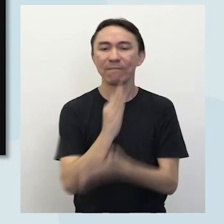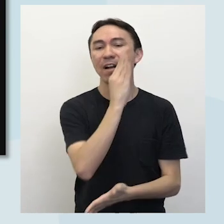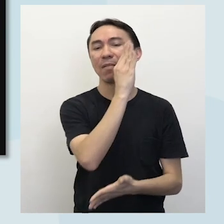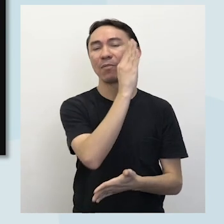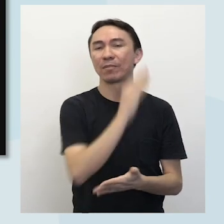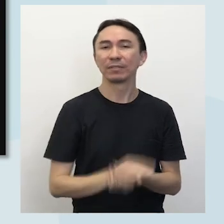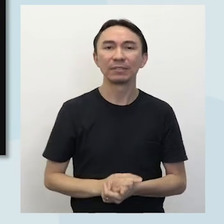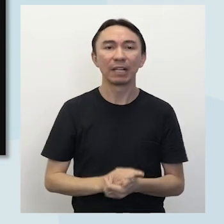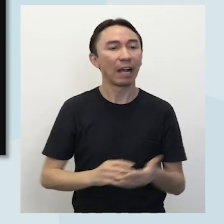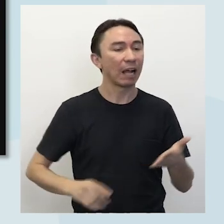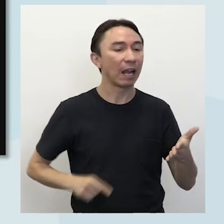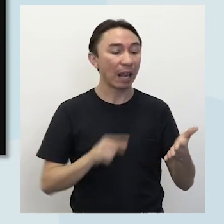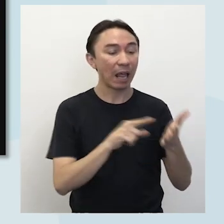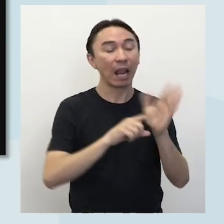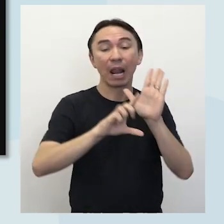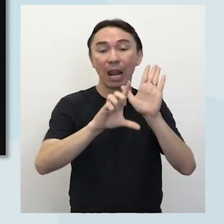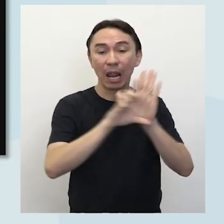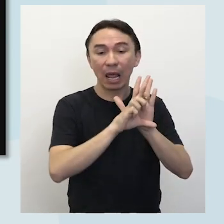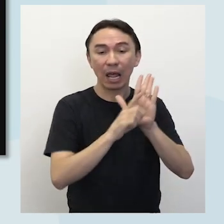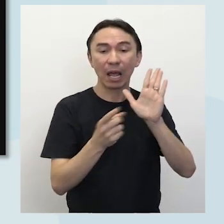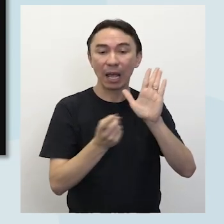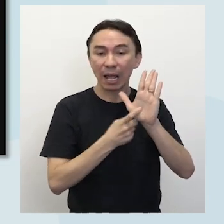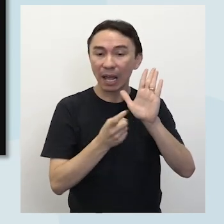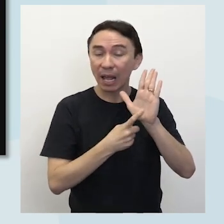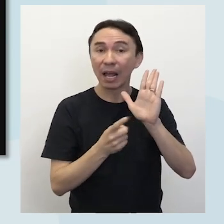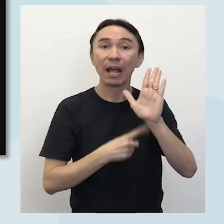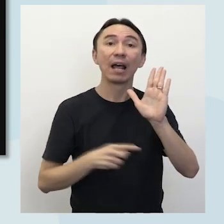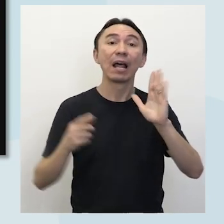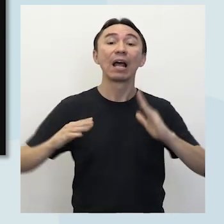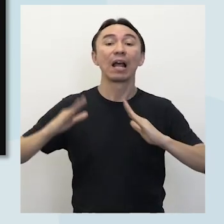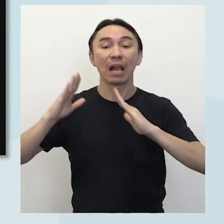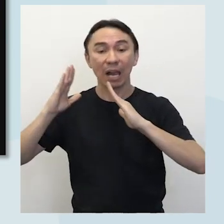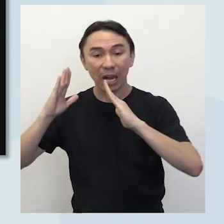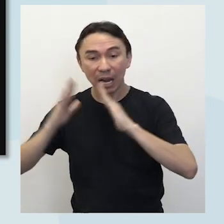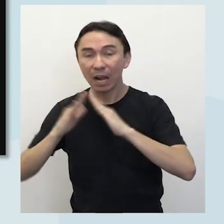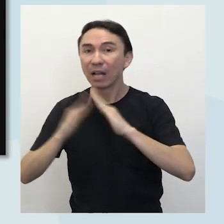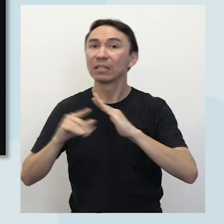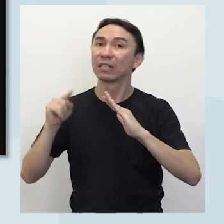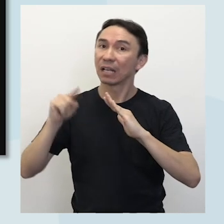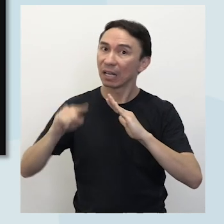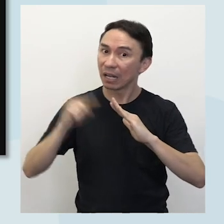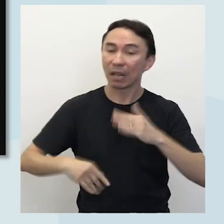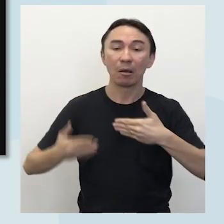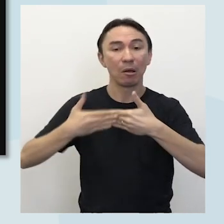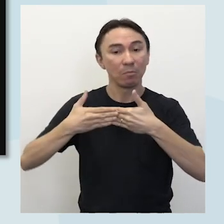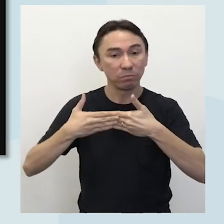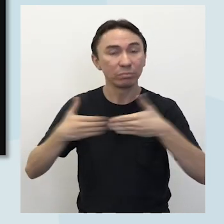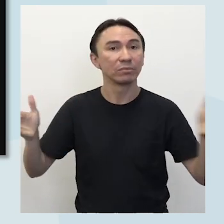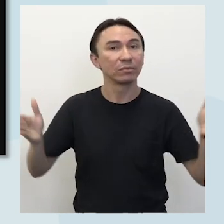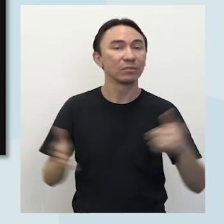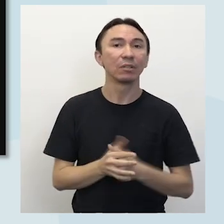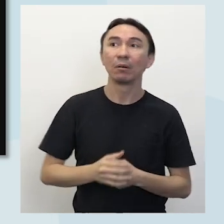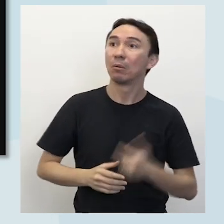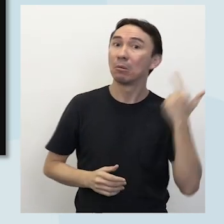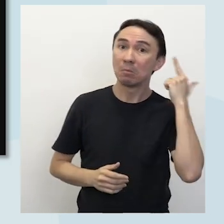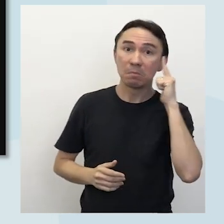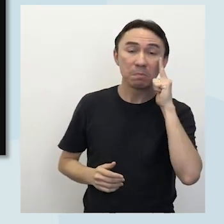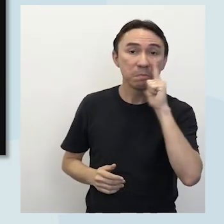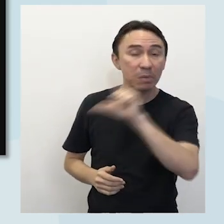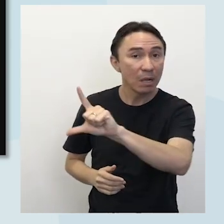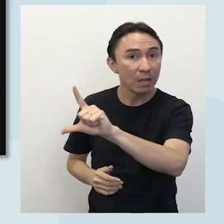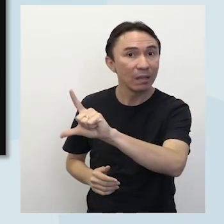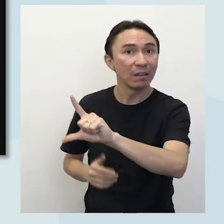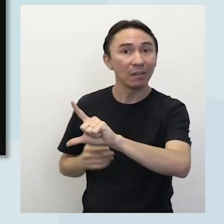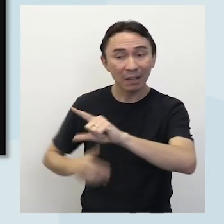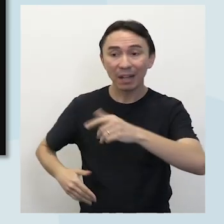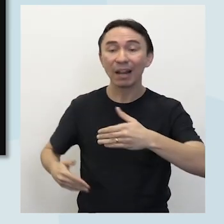a Casa de Orates de Itaguaí seja oficialmente aberta. Ele conseguiu convencer e ele vai